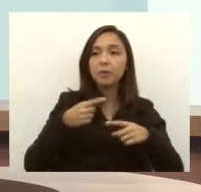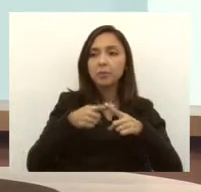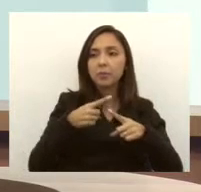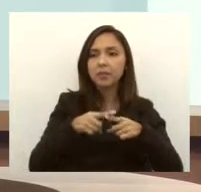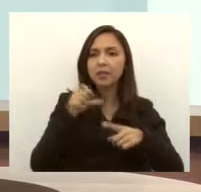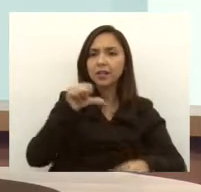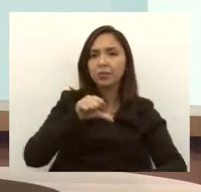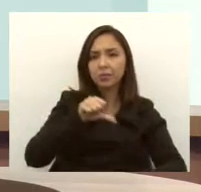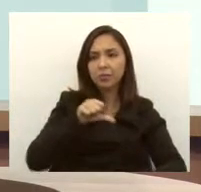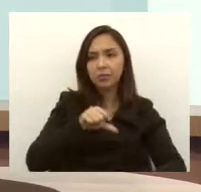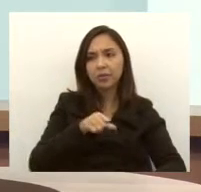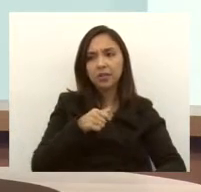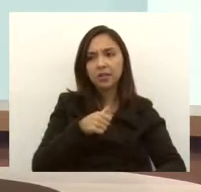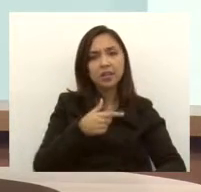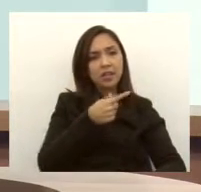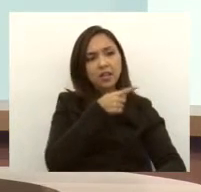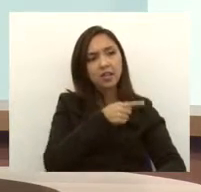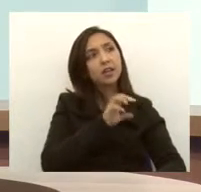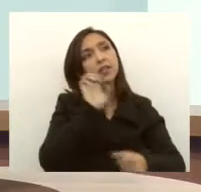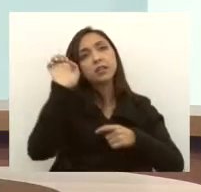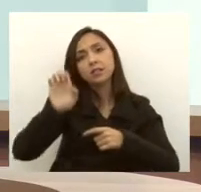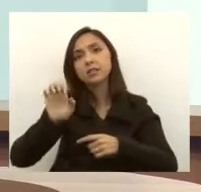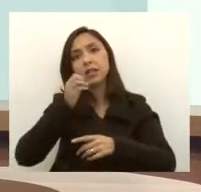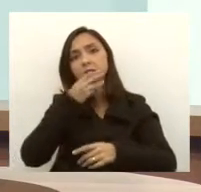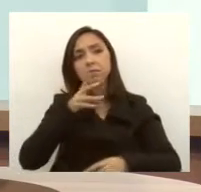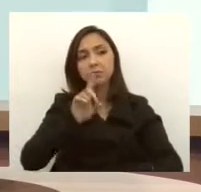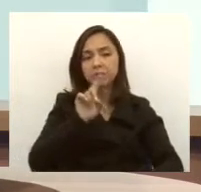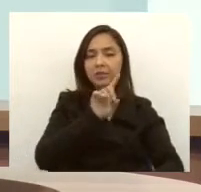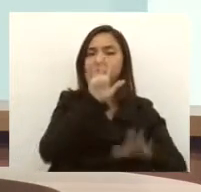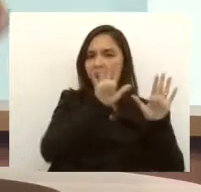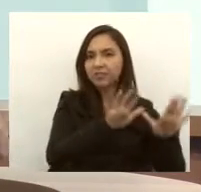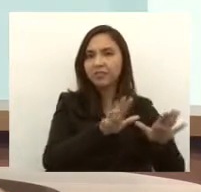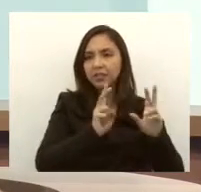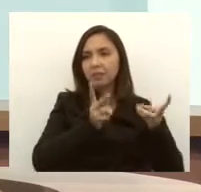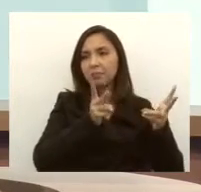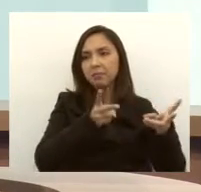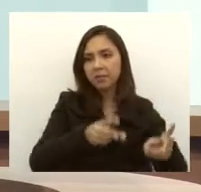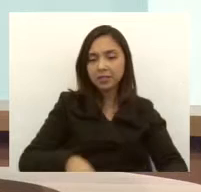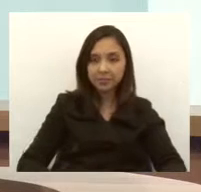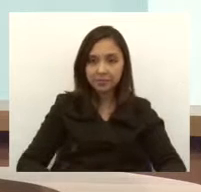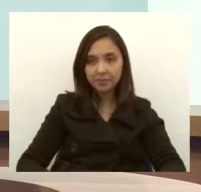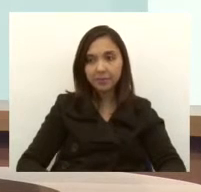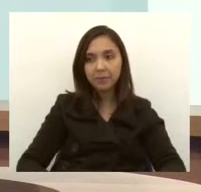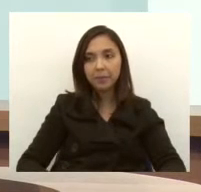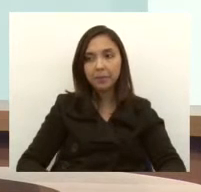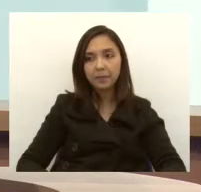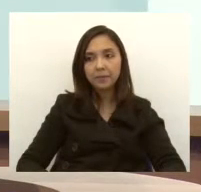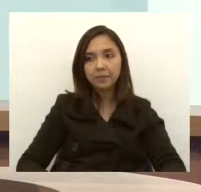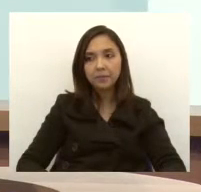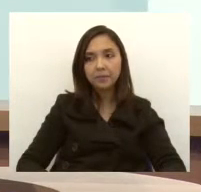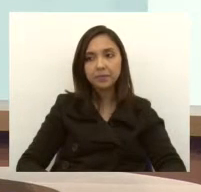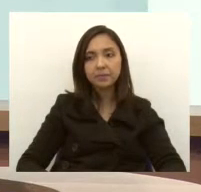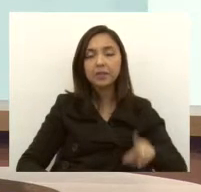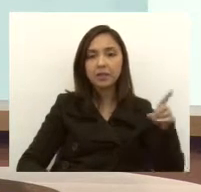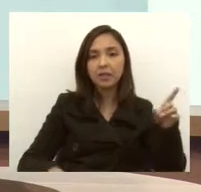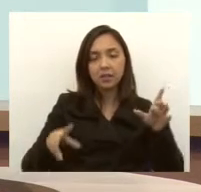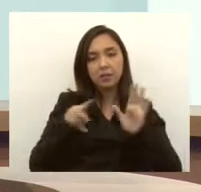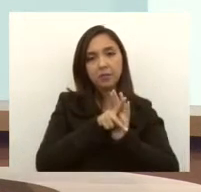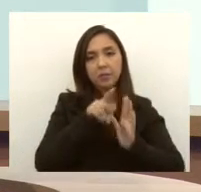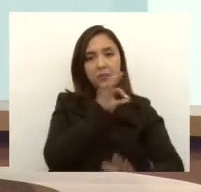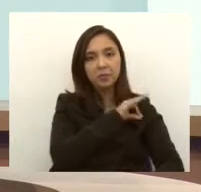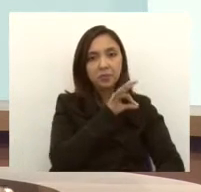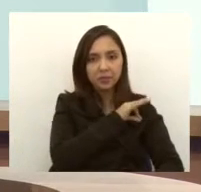ruim, não vai fazer bem ficar lá no Estado, não. Deixa ele aí, não, vamos deixar ele aí. Osimar, ele é da Polícia